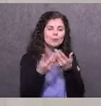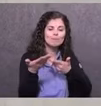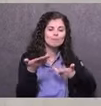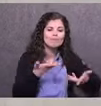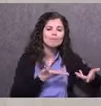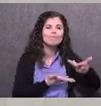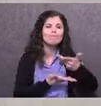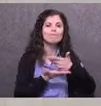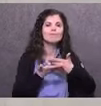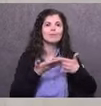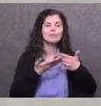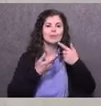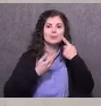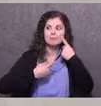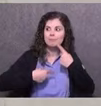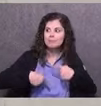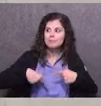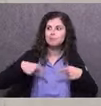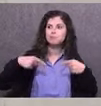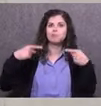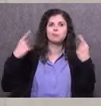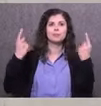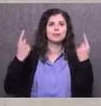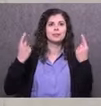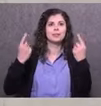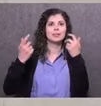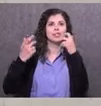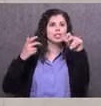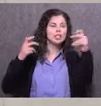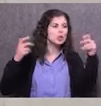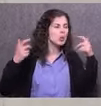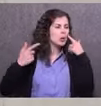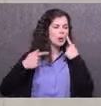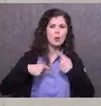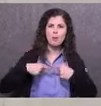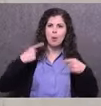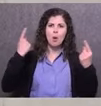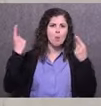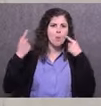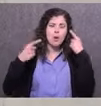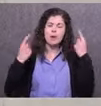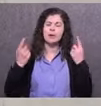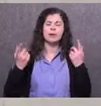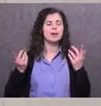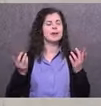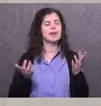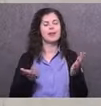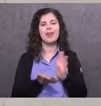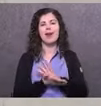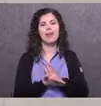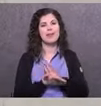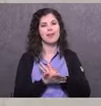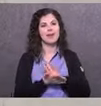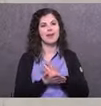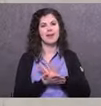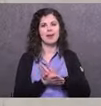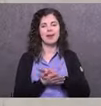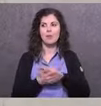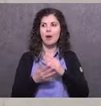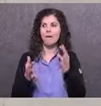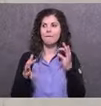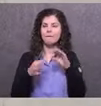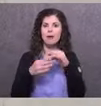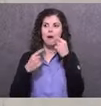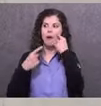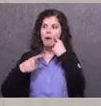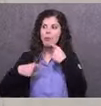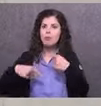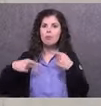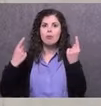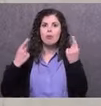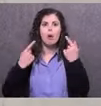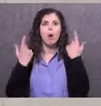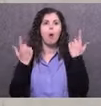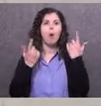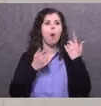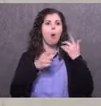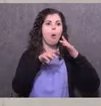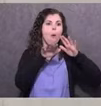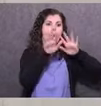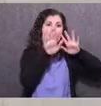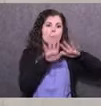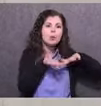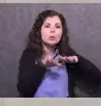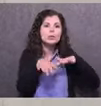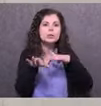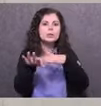despojada de manifestações exteriores, sem atos públicos, como procissões ou vias